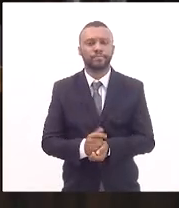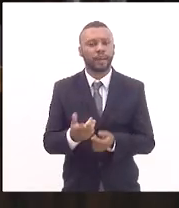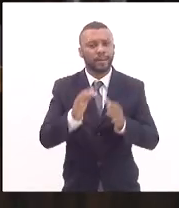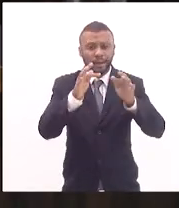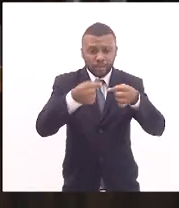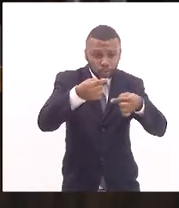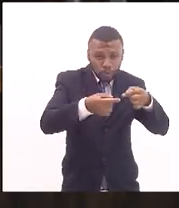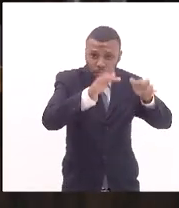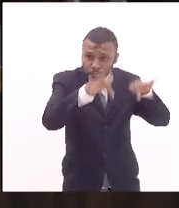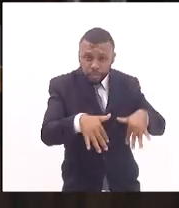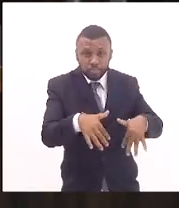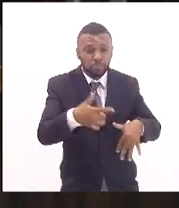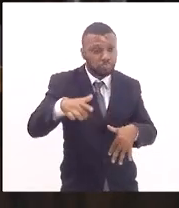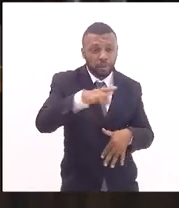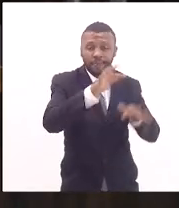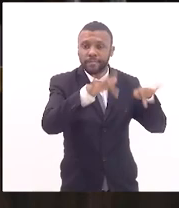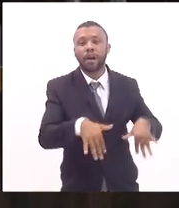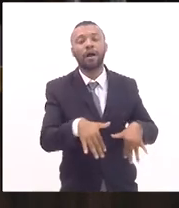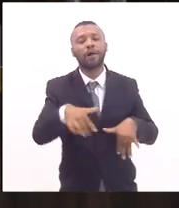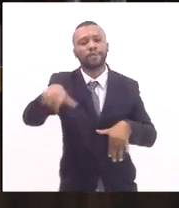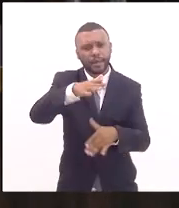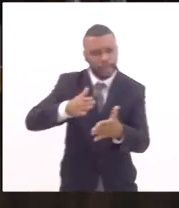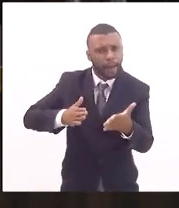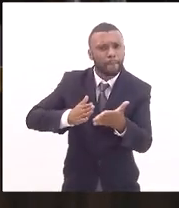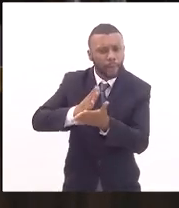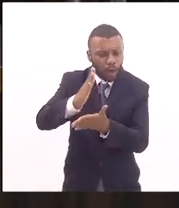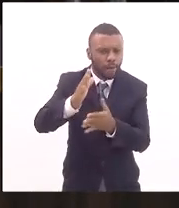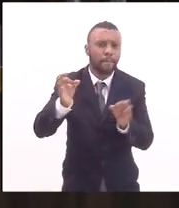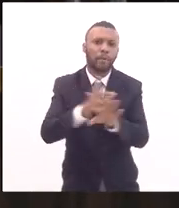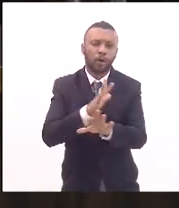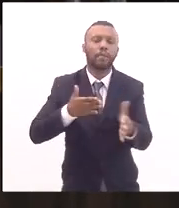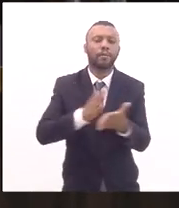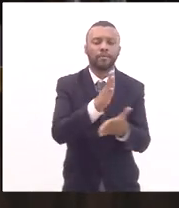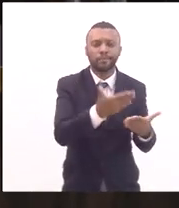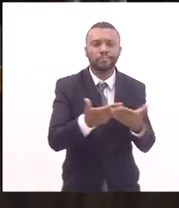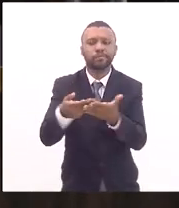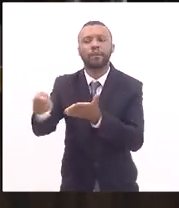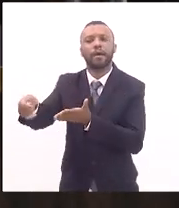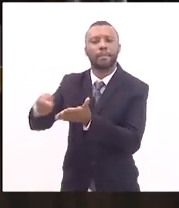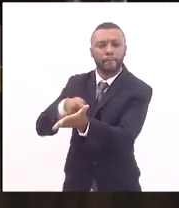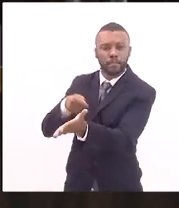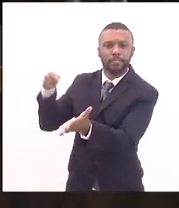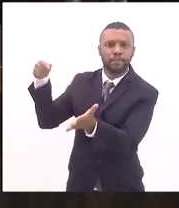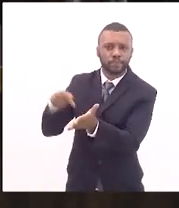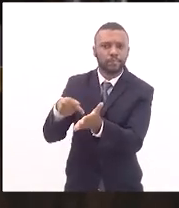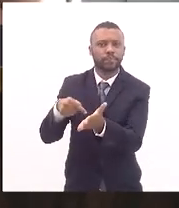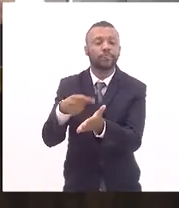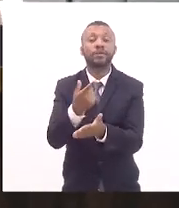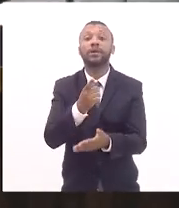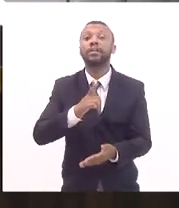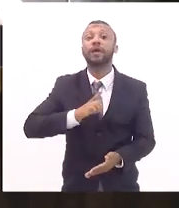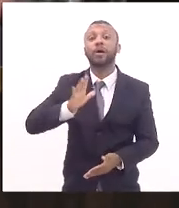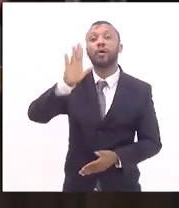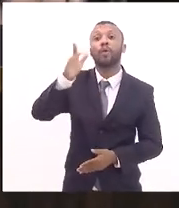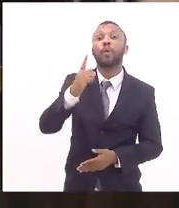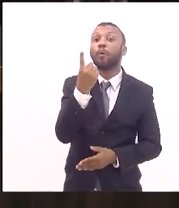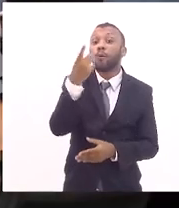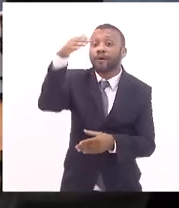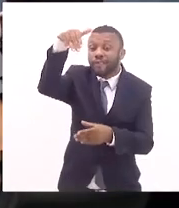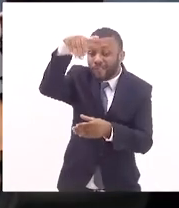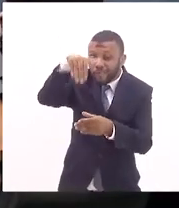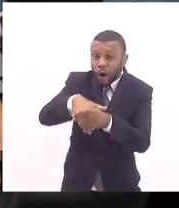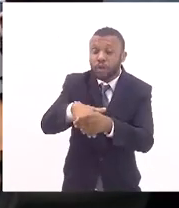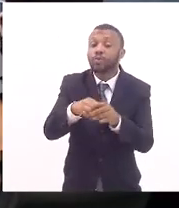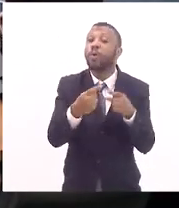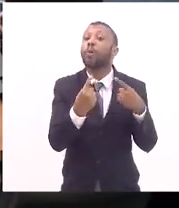encerrada a discussão e votação se eu tiver aprovam permaneçam Como estão aprovado vai à promulgação com voto contrário da